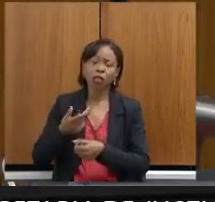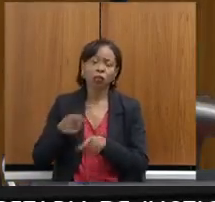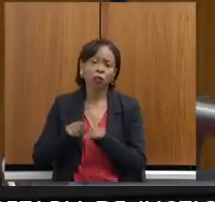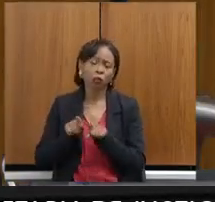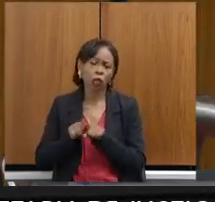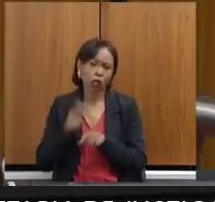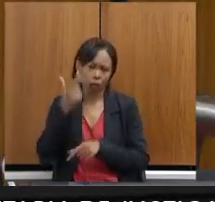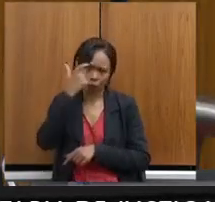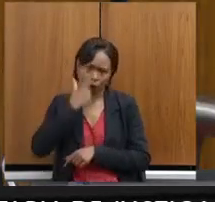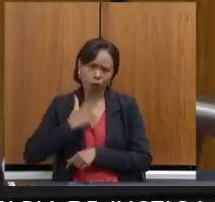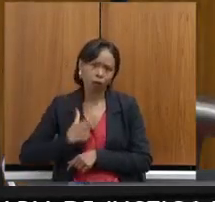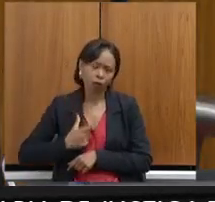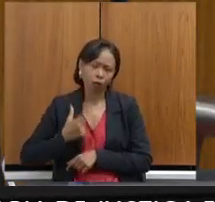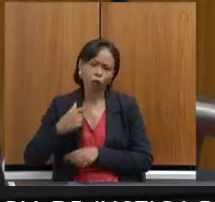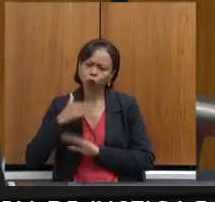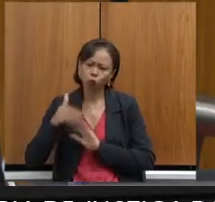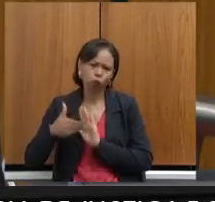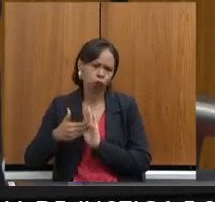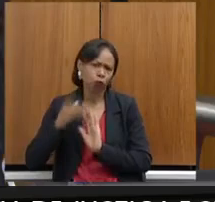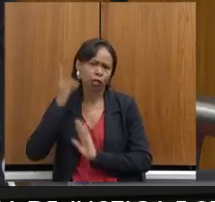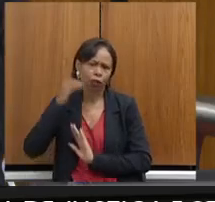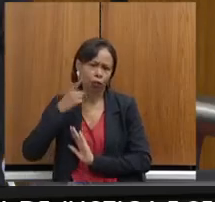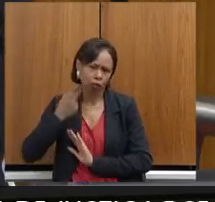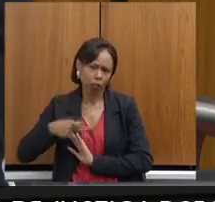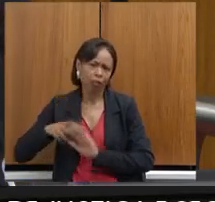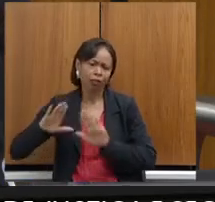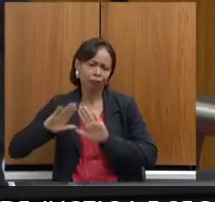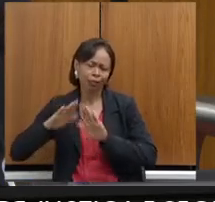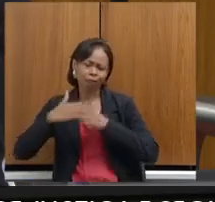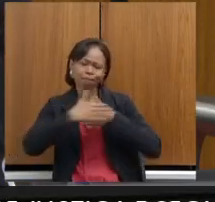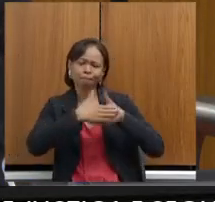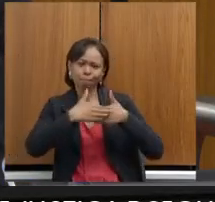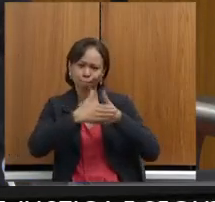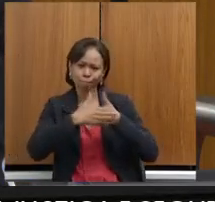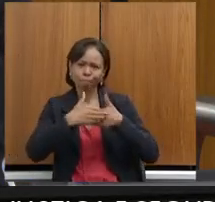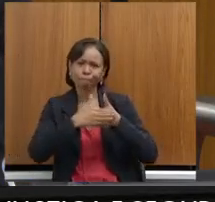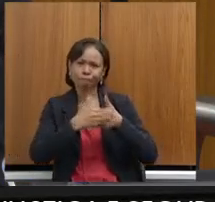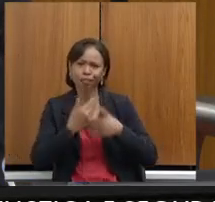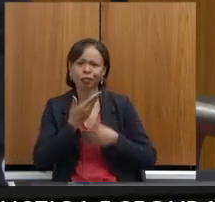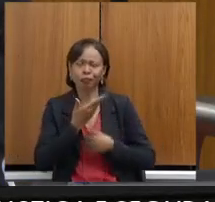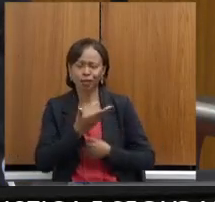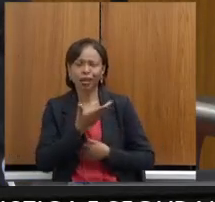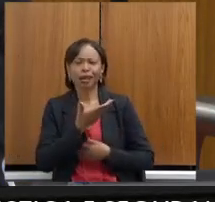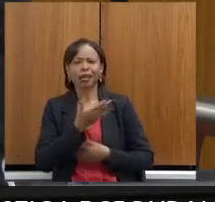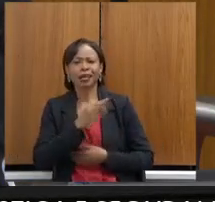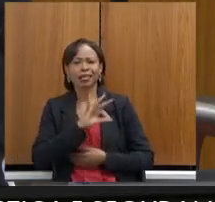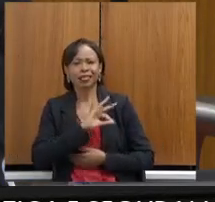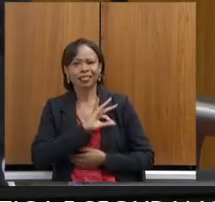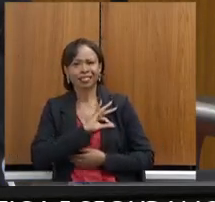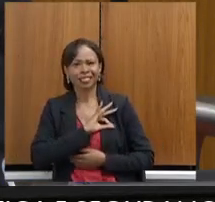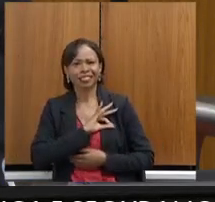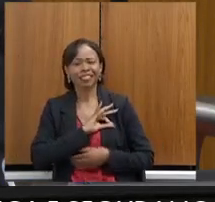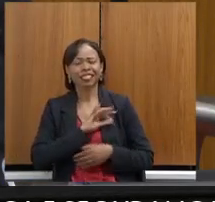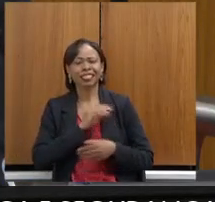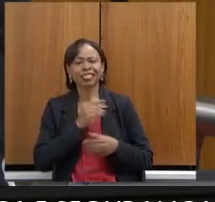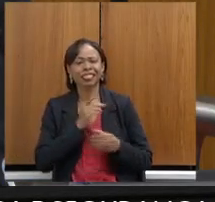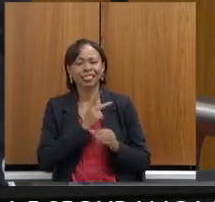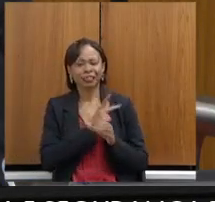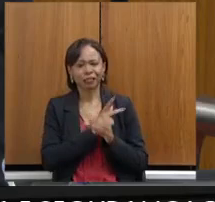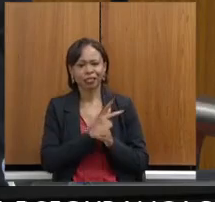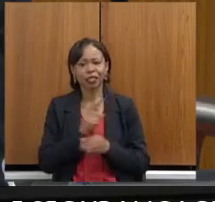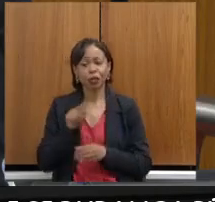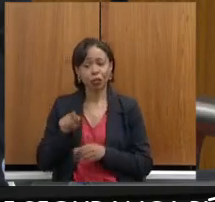os deputados da Assembleia a delegada Sheila o carinho que nós temos tá vendo nosso Doutor Arlen Santiago nosso